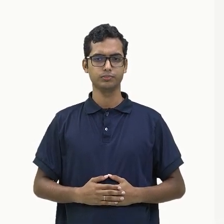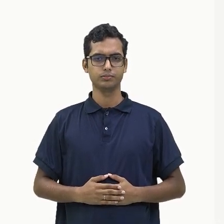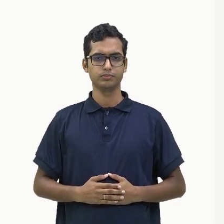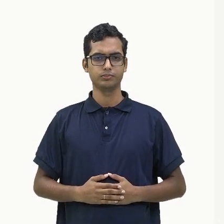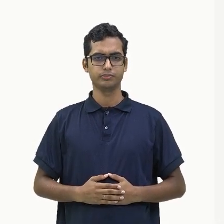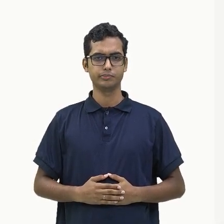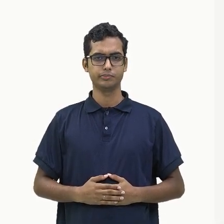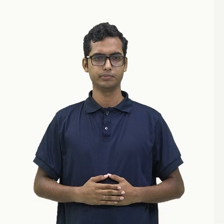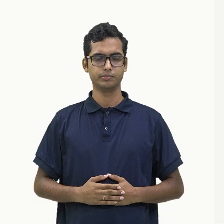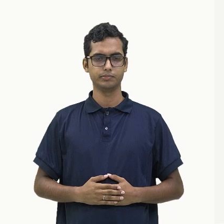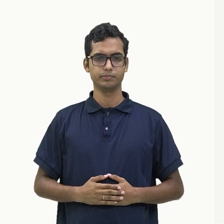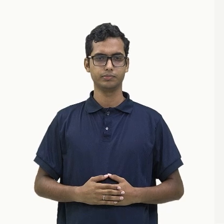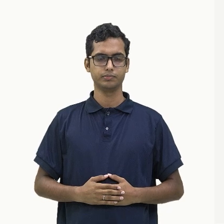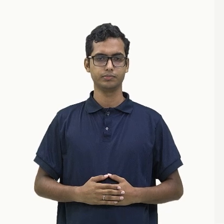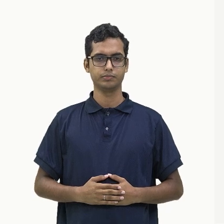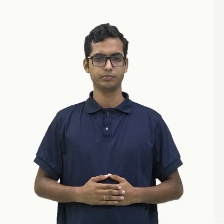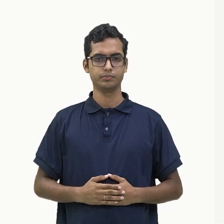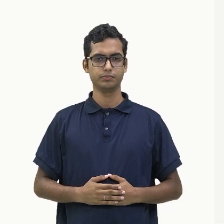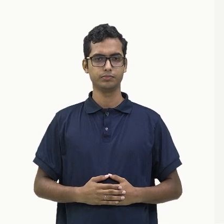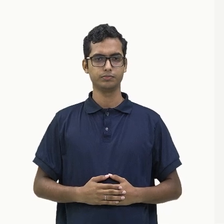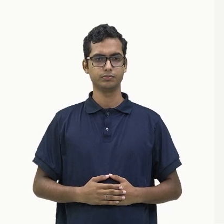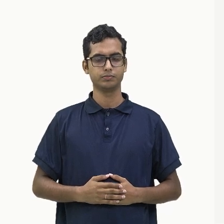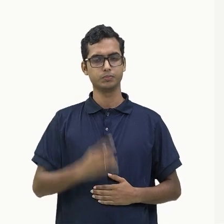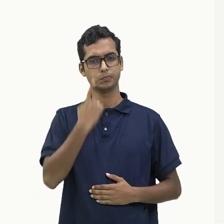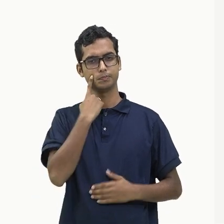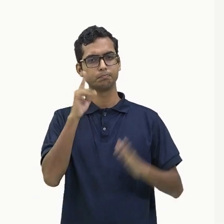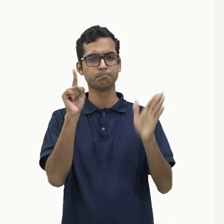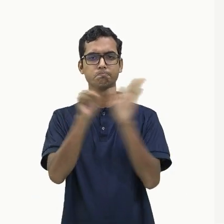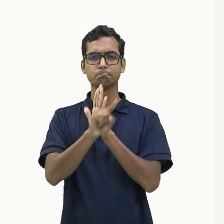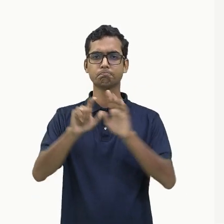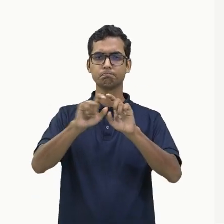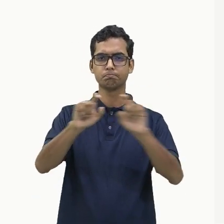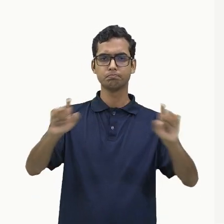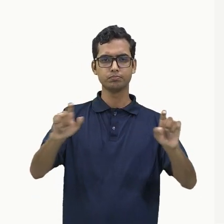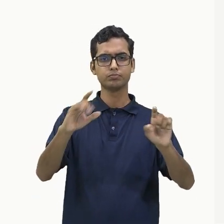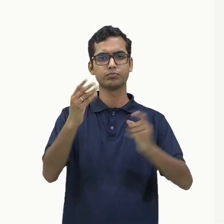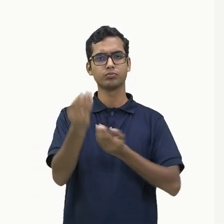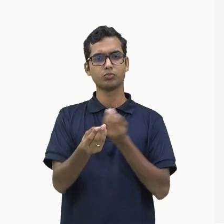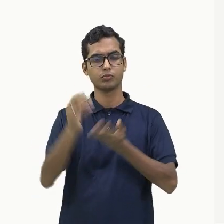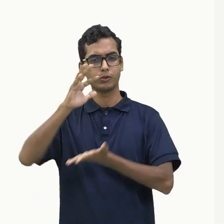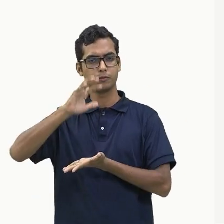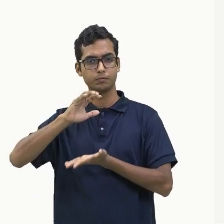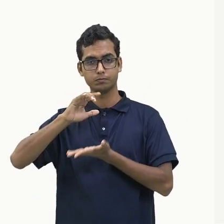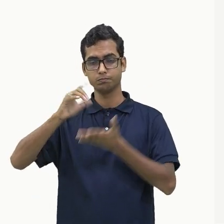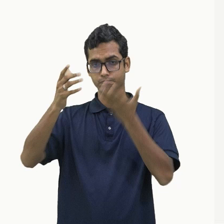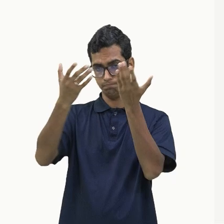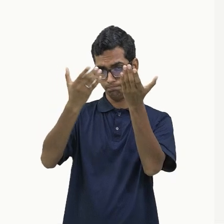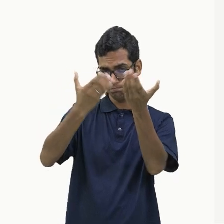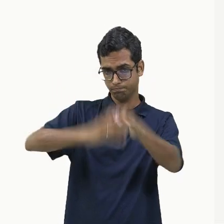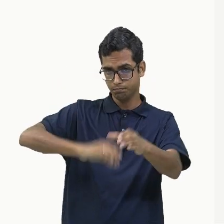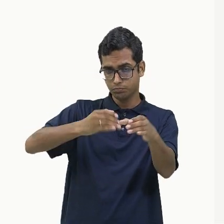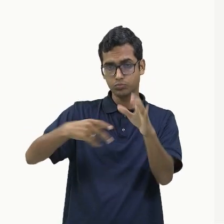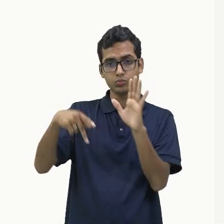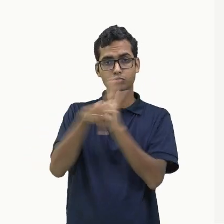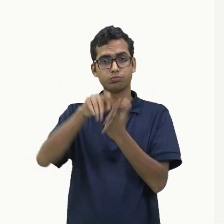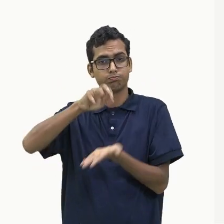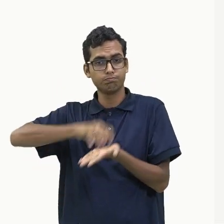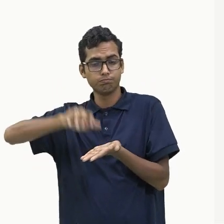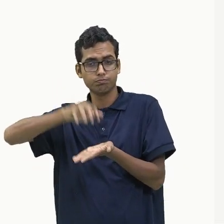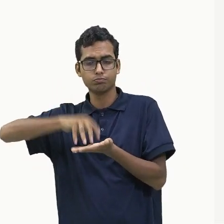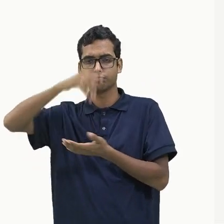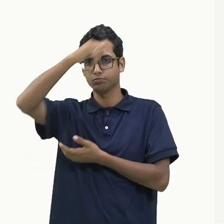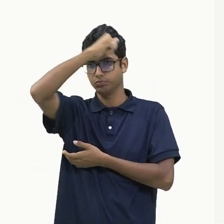Muito bem, vamos aqui para uma situação problema, que diz o seguinte: em um concurso da Secretaria Municipal de Manaus,